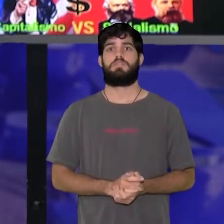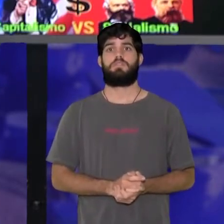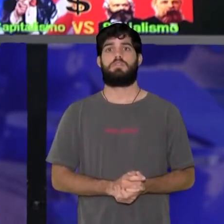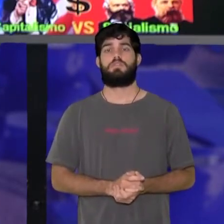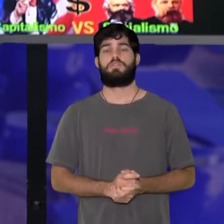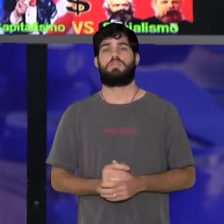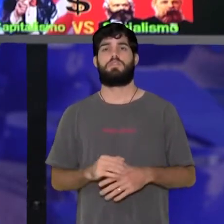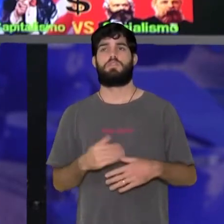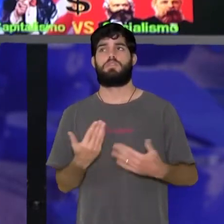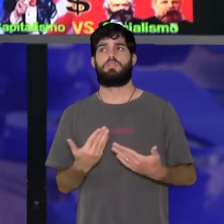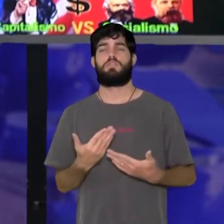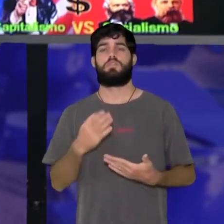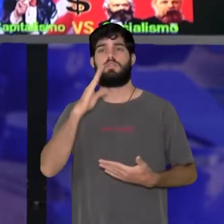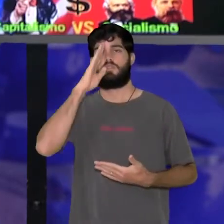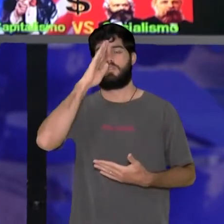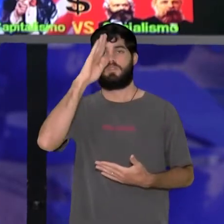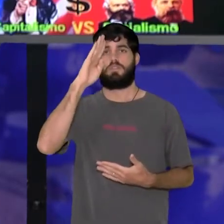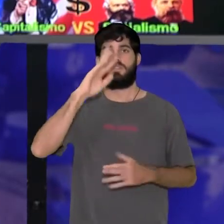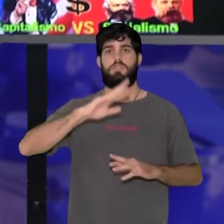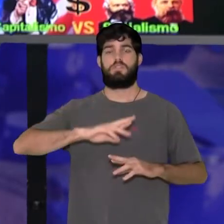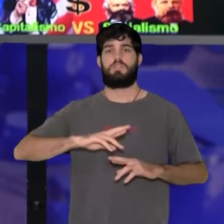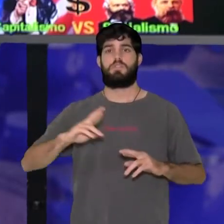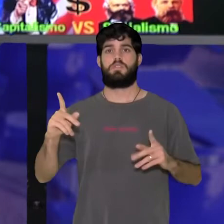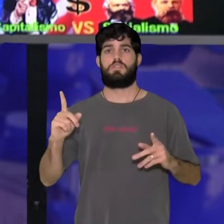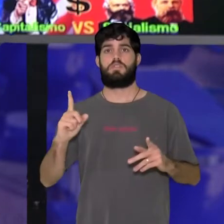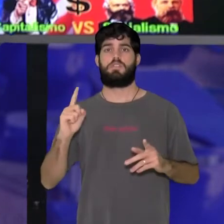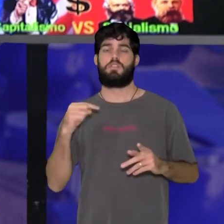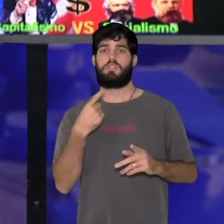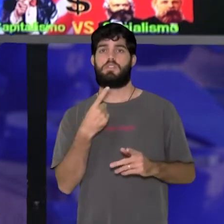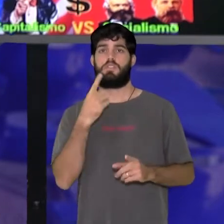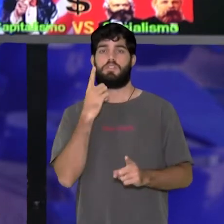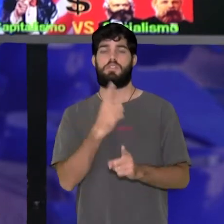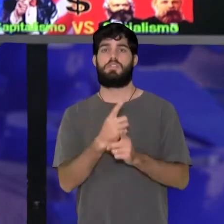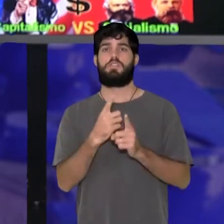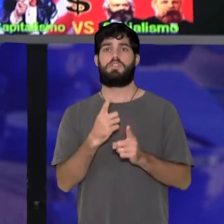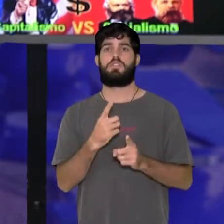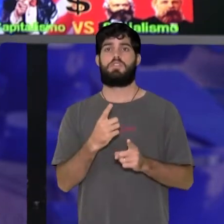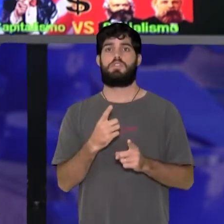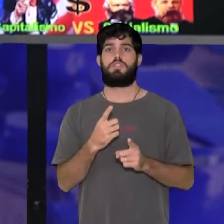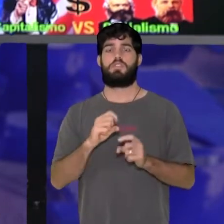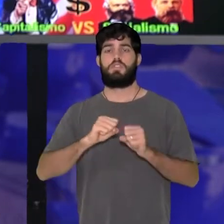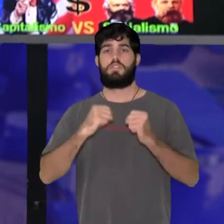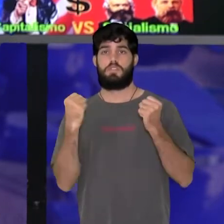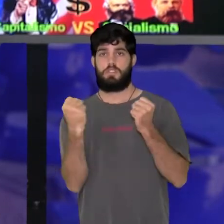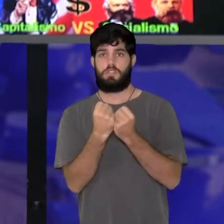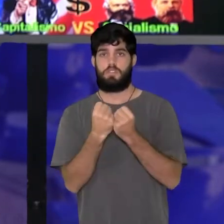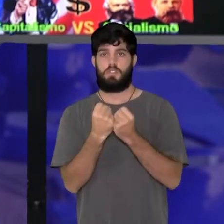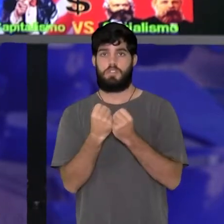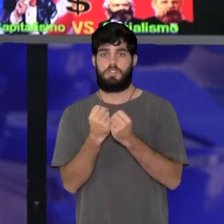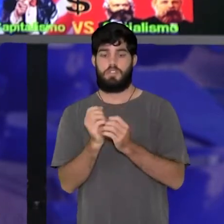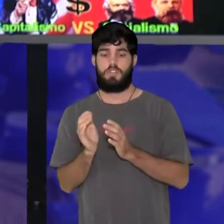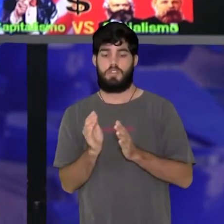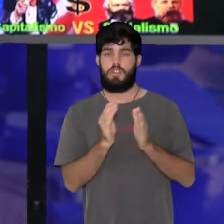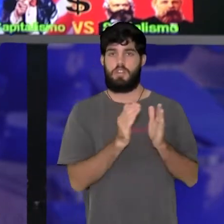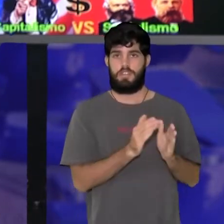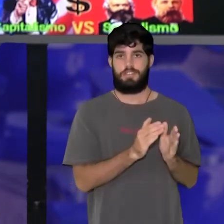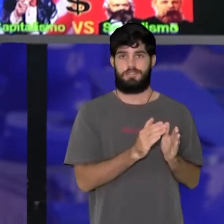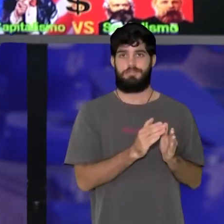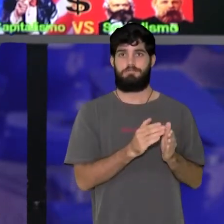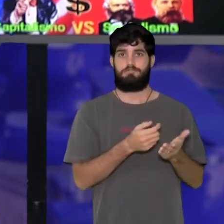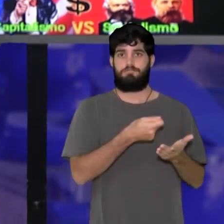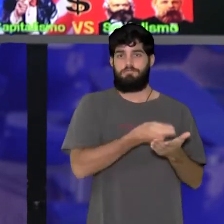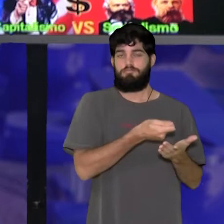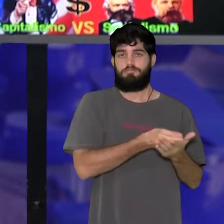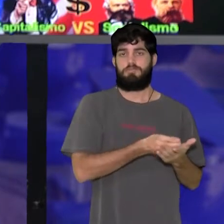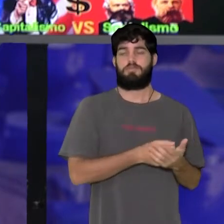Quais são as principais diferenças que a gente encontra entre o socialismo e o